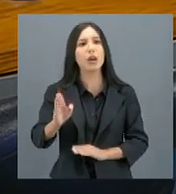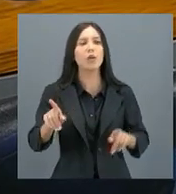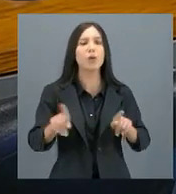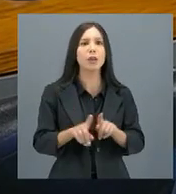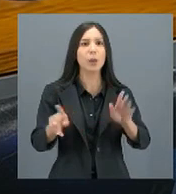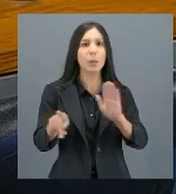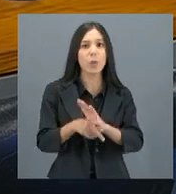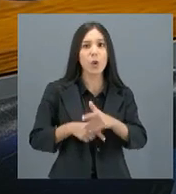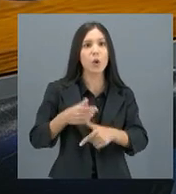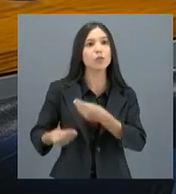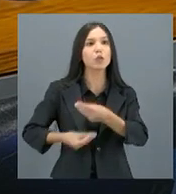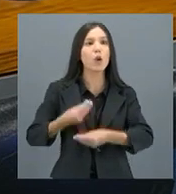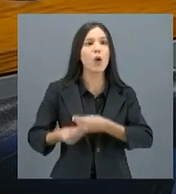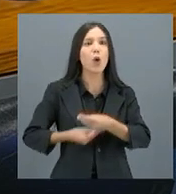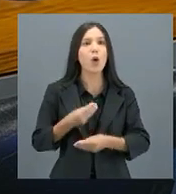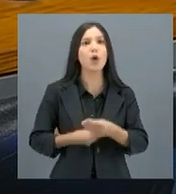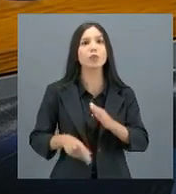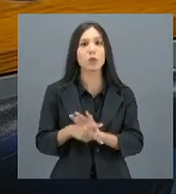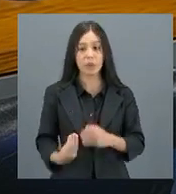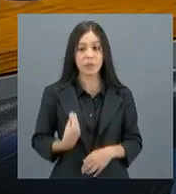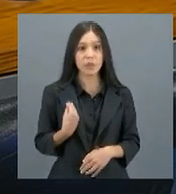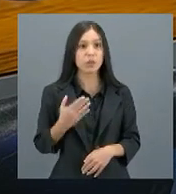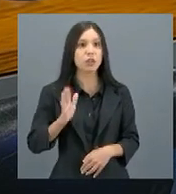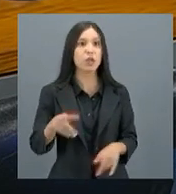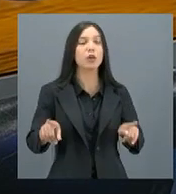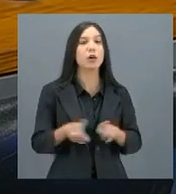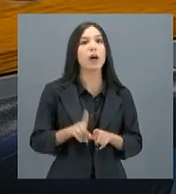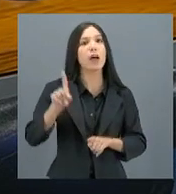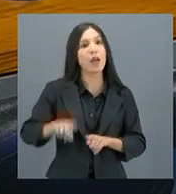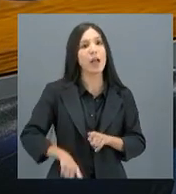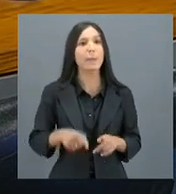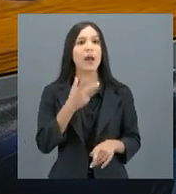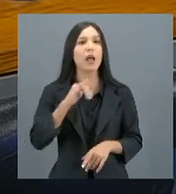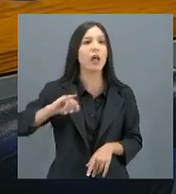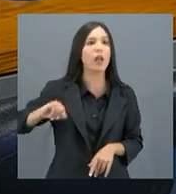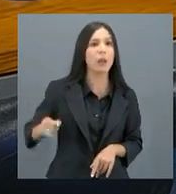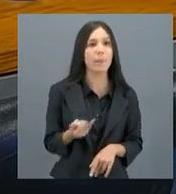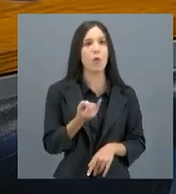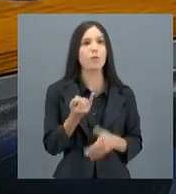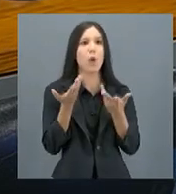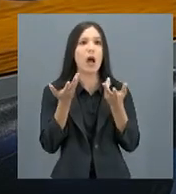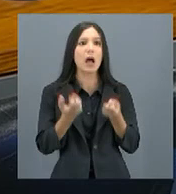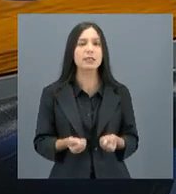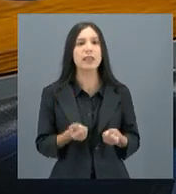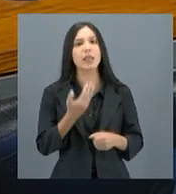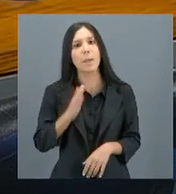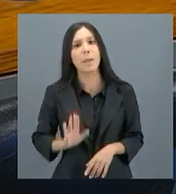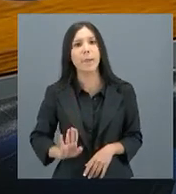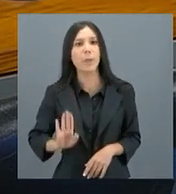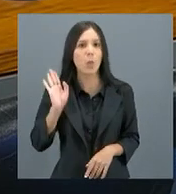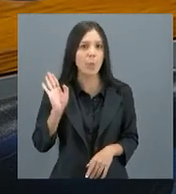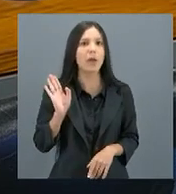que fora da função ou antes de assumi-la, mas em razão dela, vantagem indevida ou aceitar promessa de